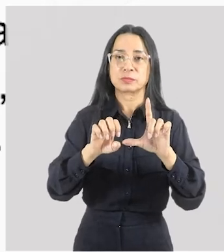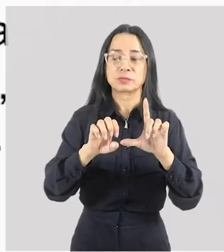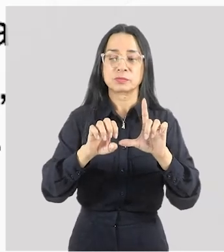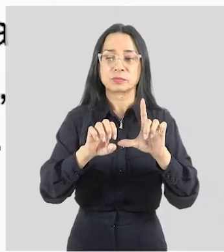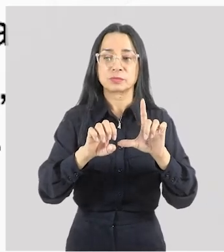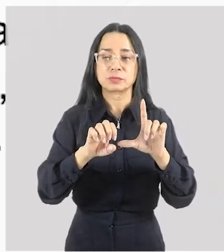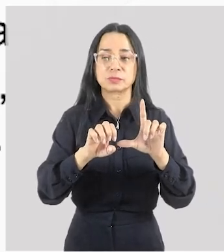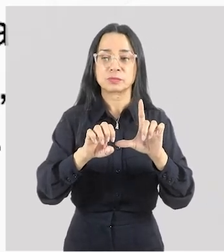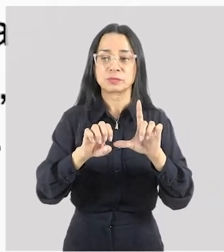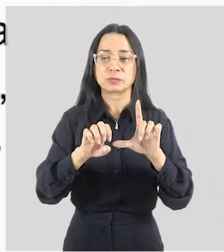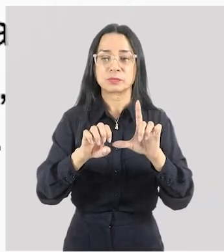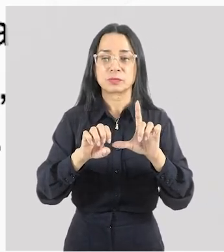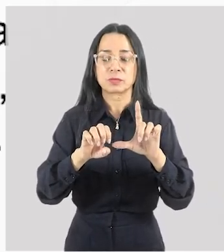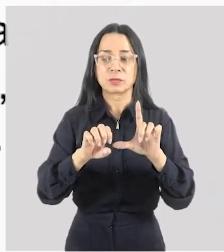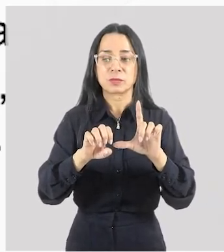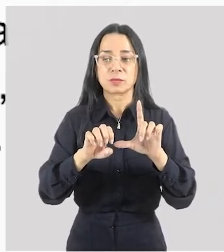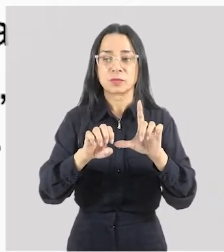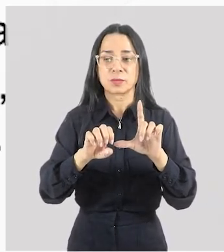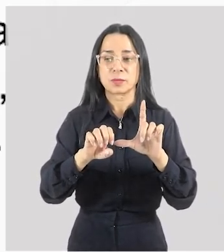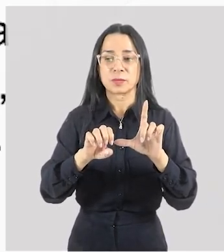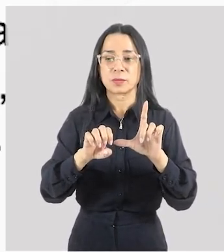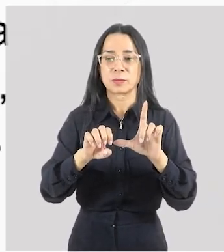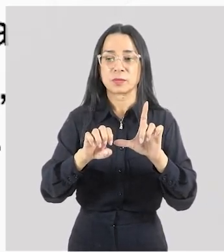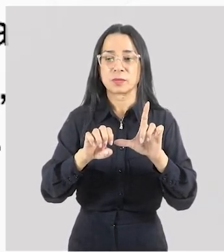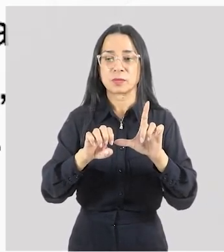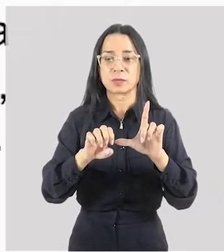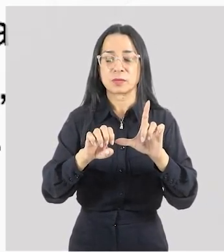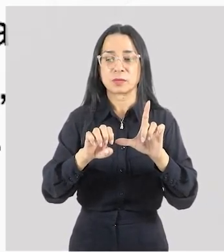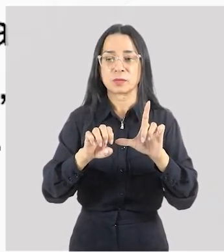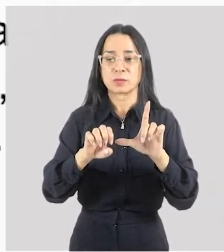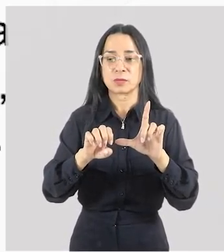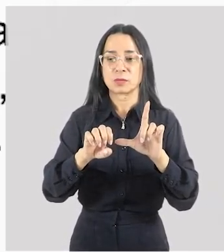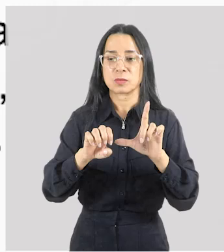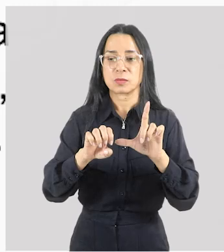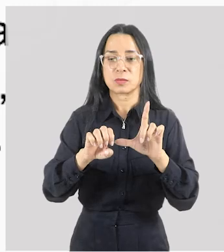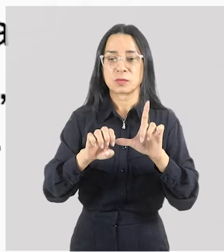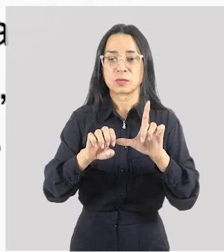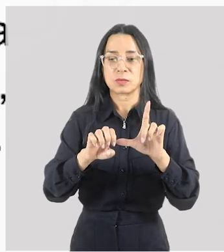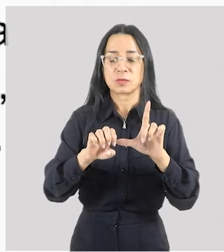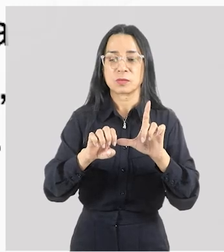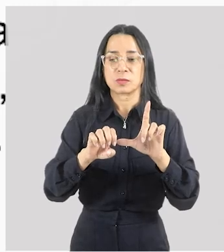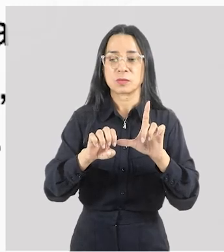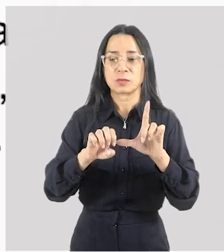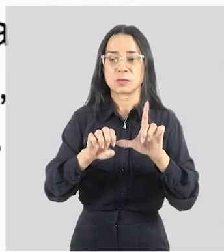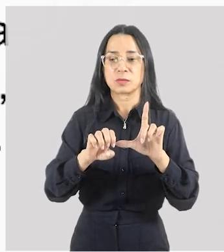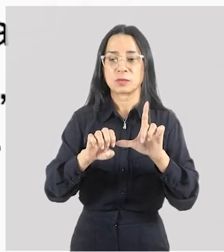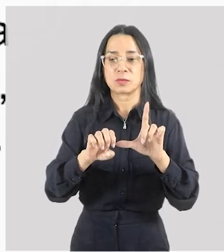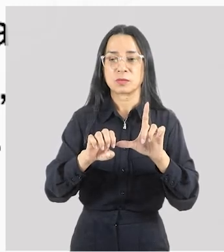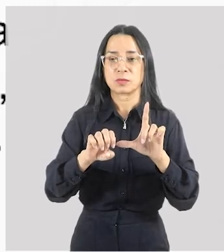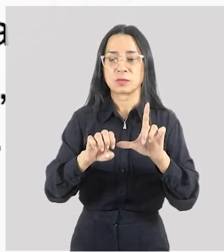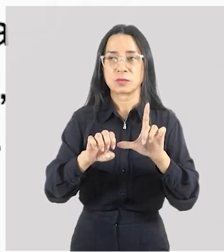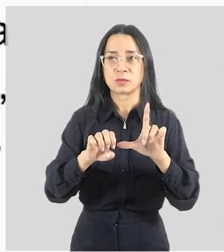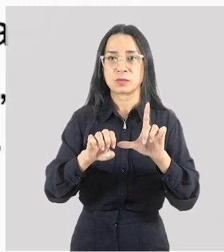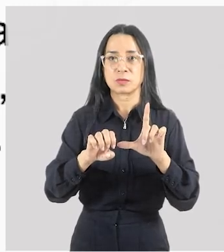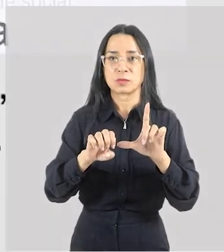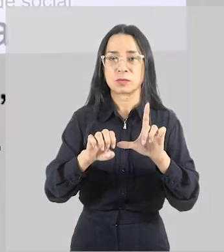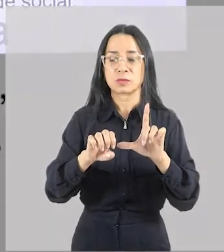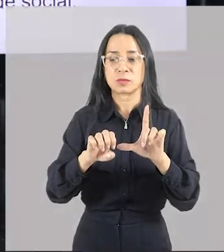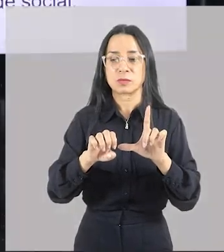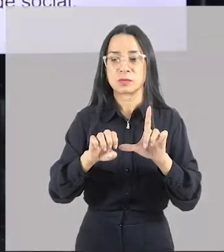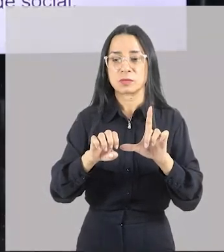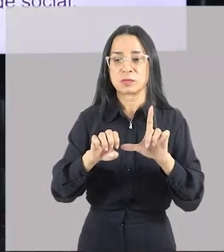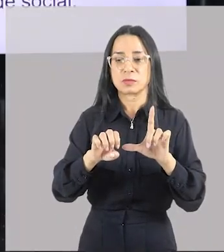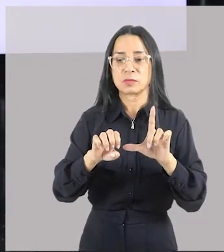a França, a Alemanha e o Canadá, embora apresentem economia estável, possuem elevados índices